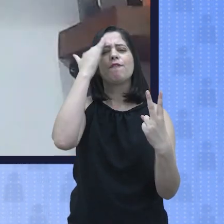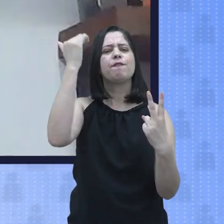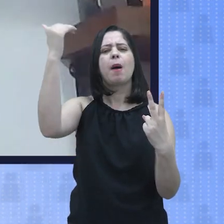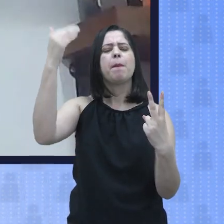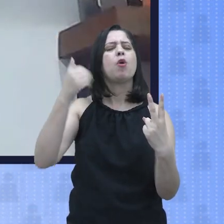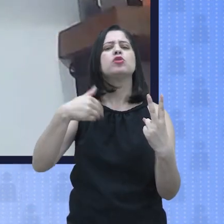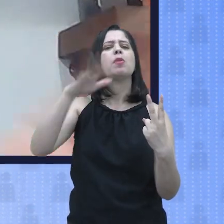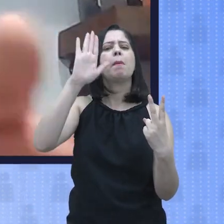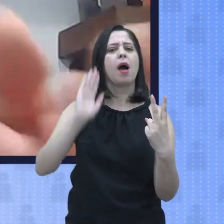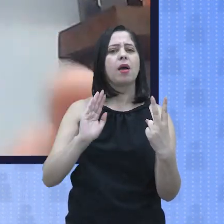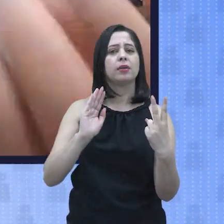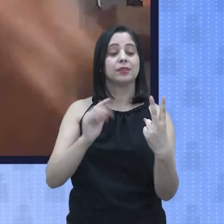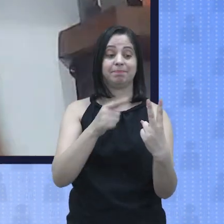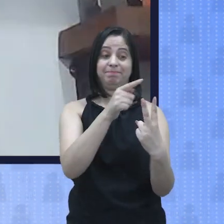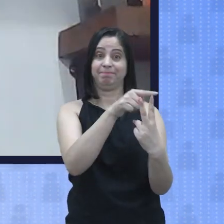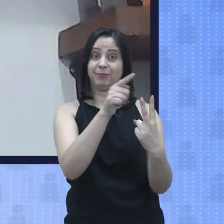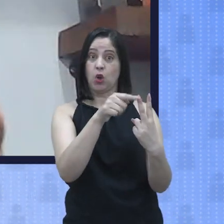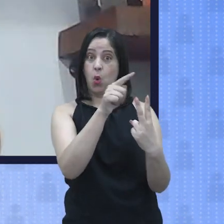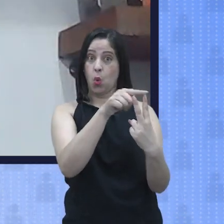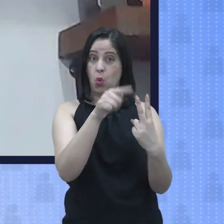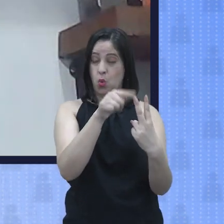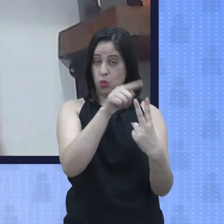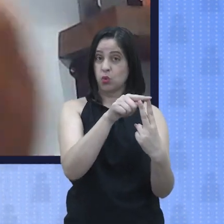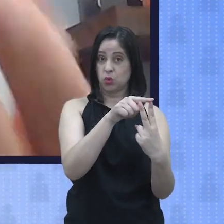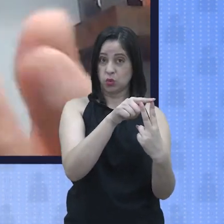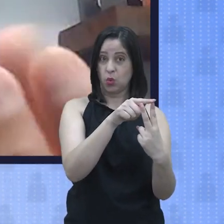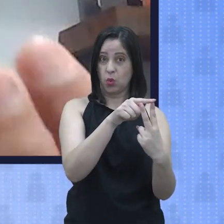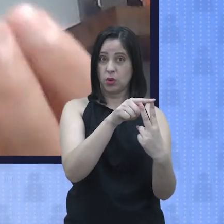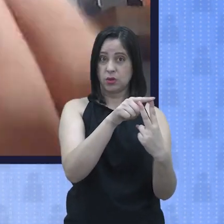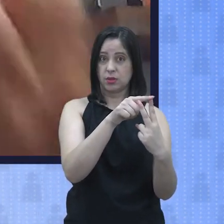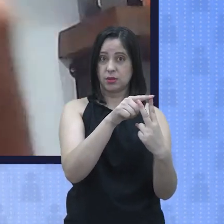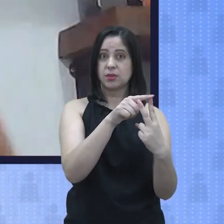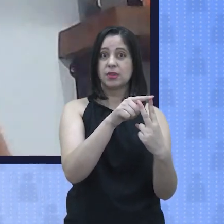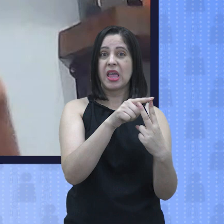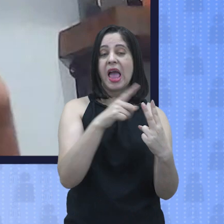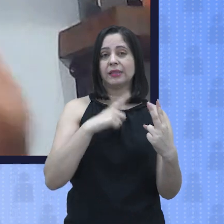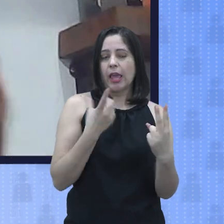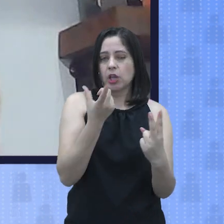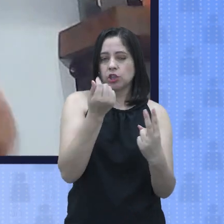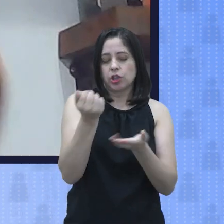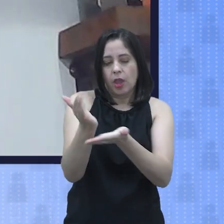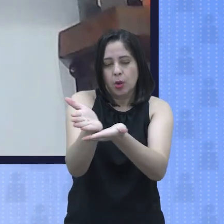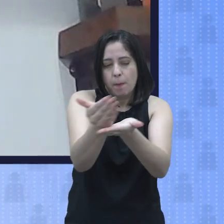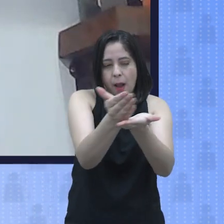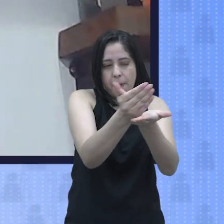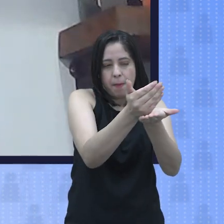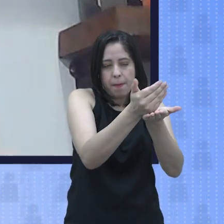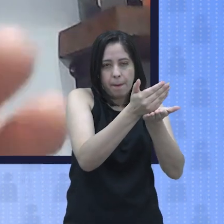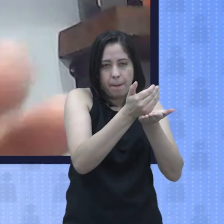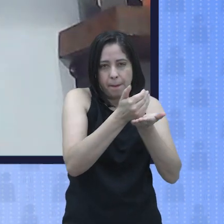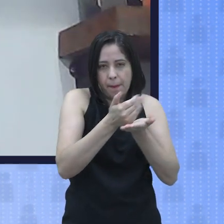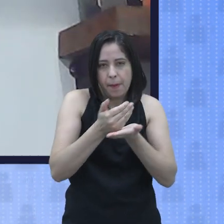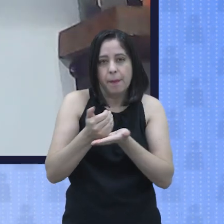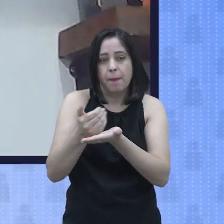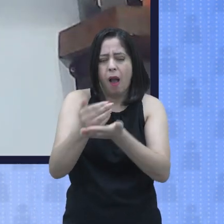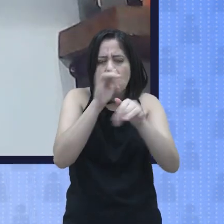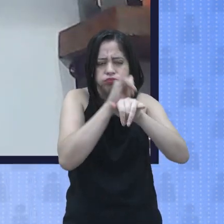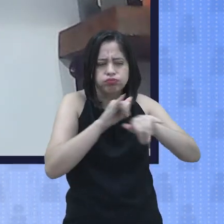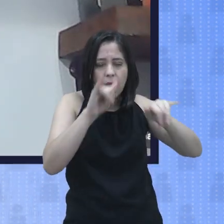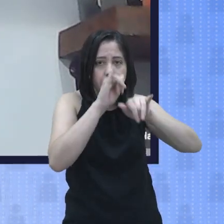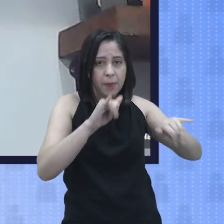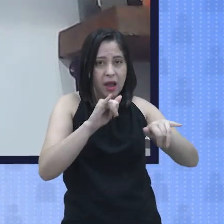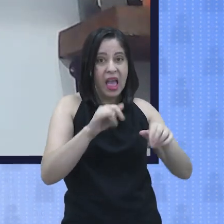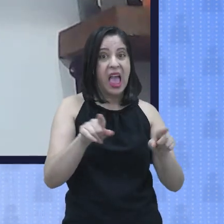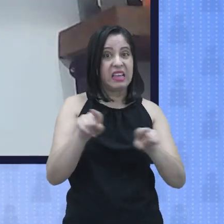mais evidentes? Porque são eles que conseguem atrair não só recursos financeiros para suas